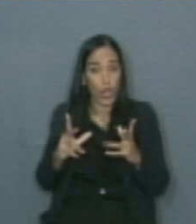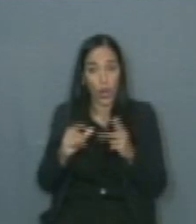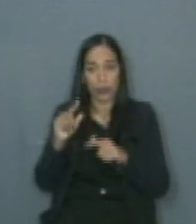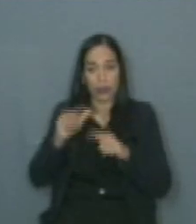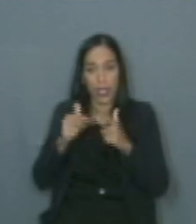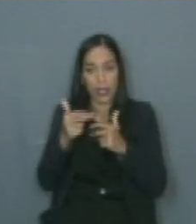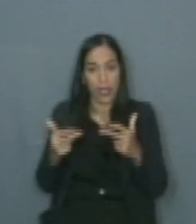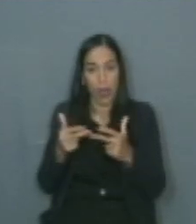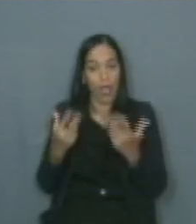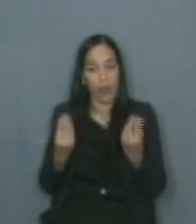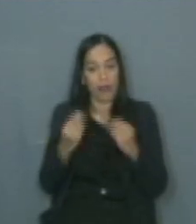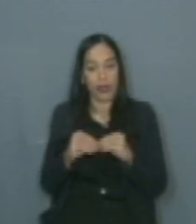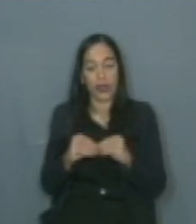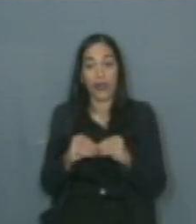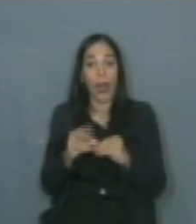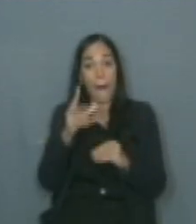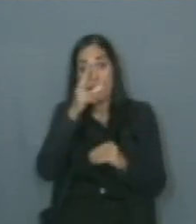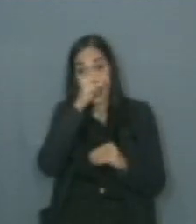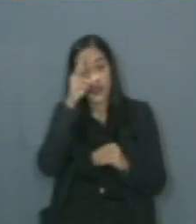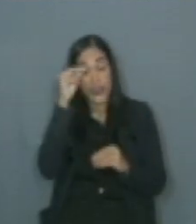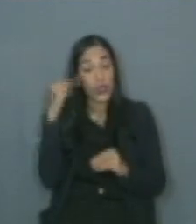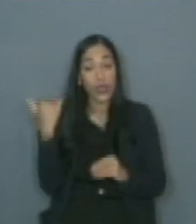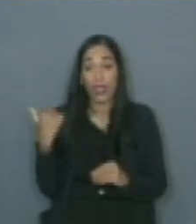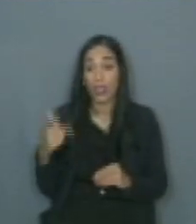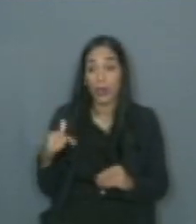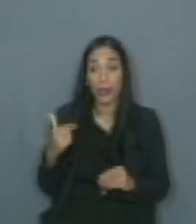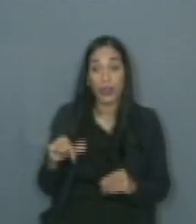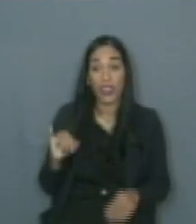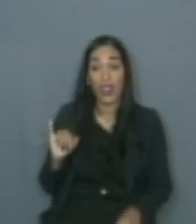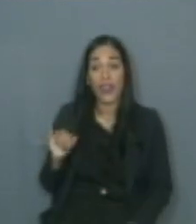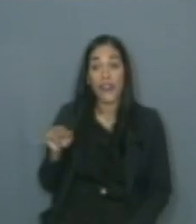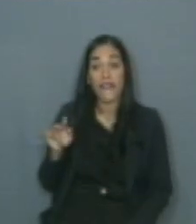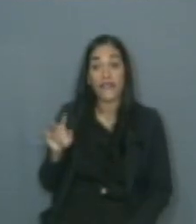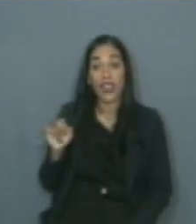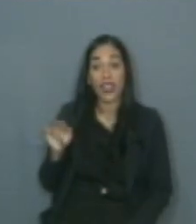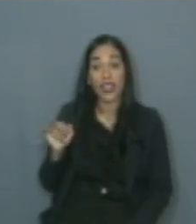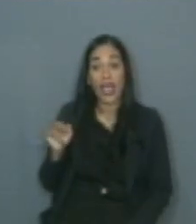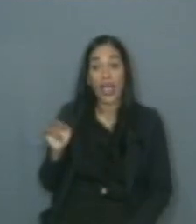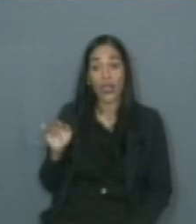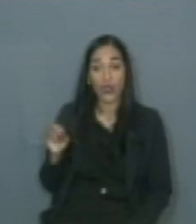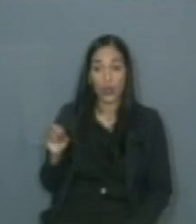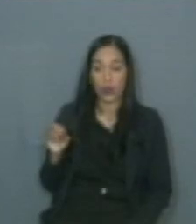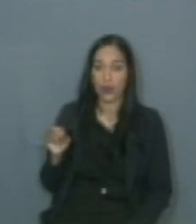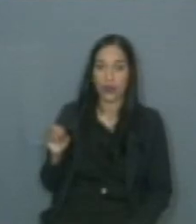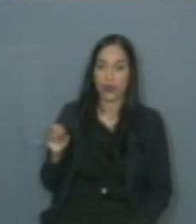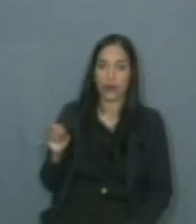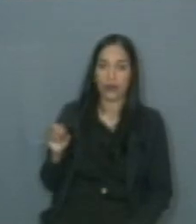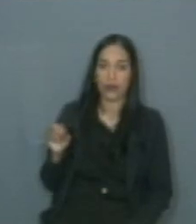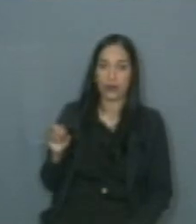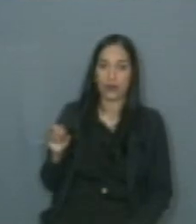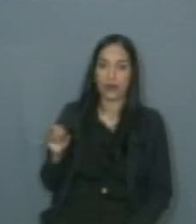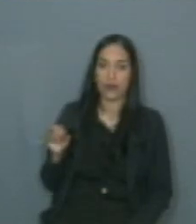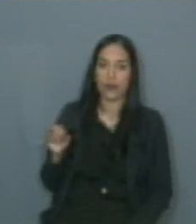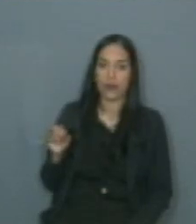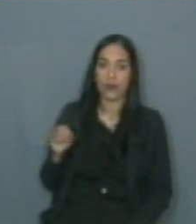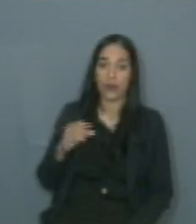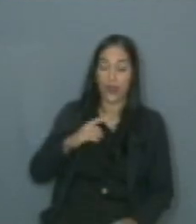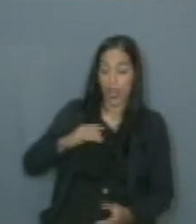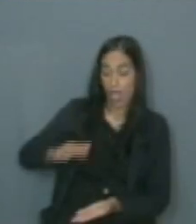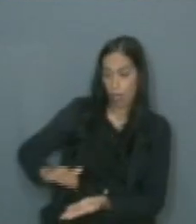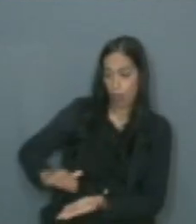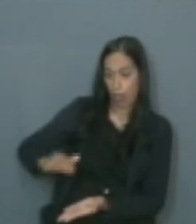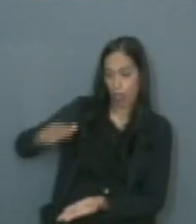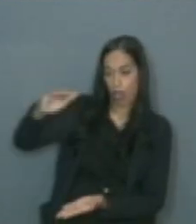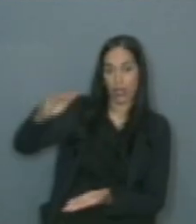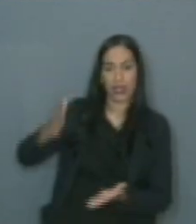A Prefeitura do Recife não tinha inventário do que tinha lá dentro. Outra coisa que eu não mencionei aqui, tinham fardos de calça jeans